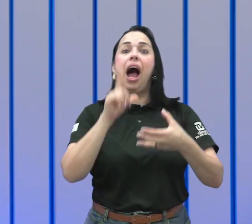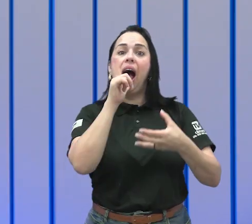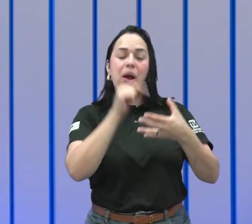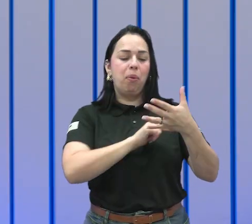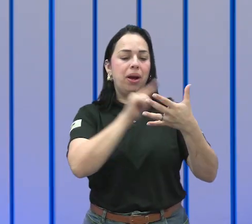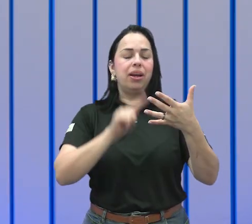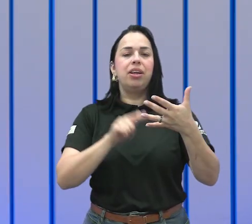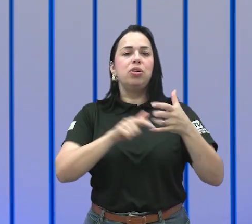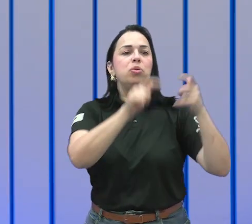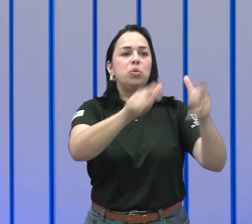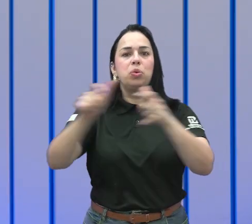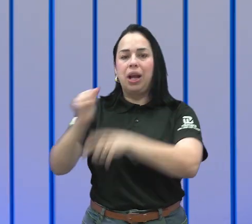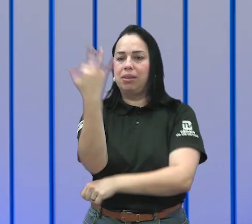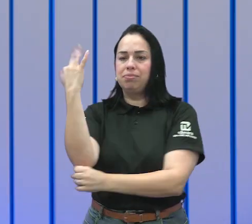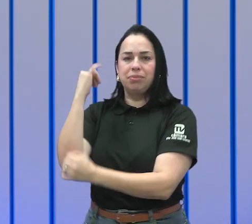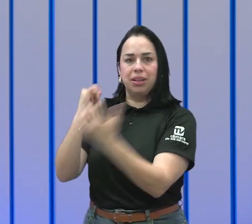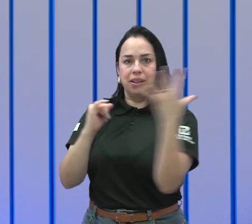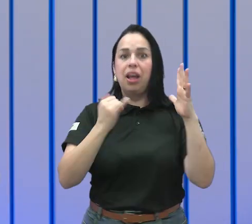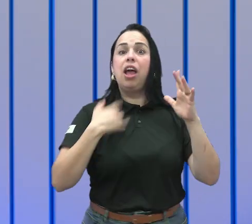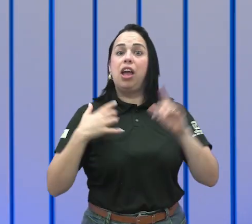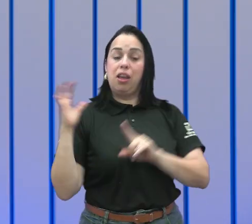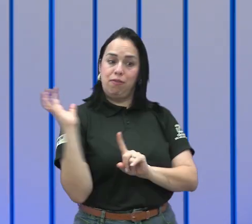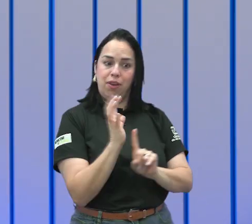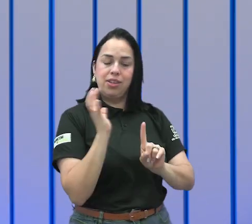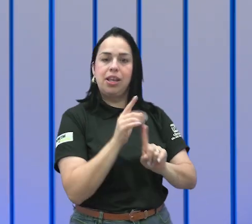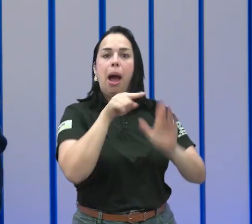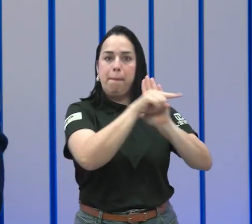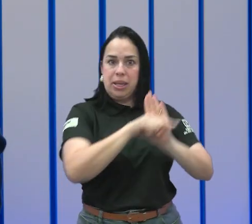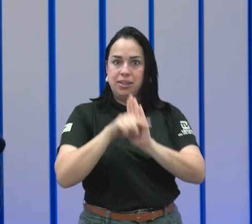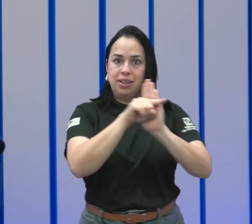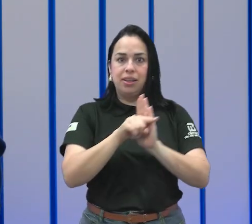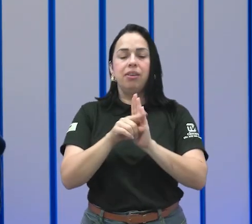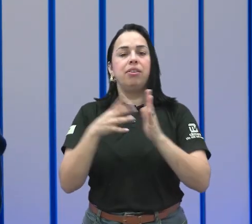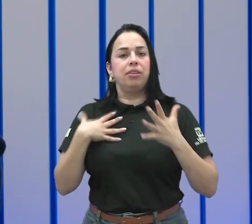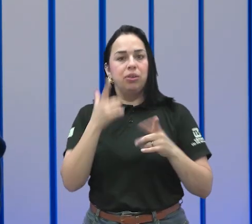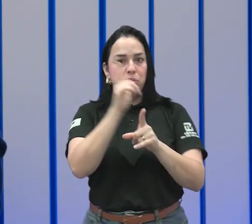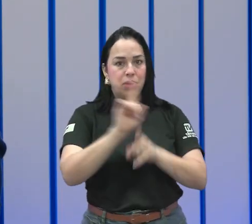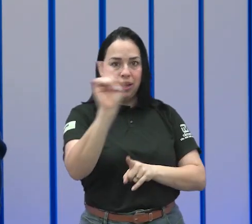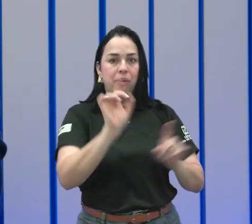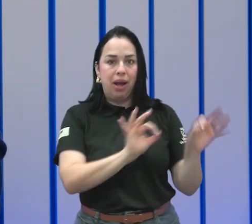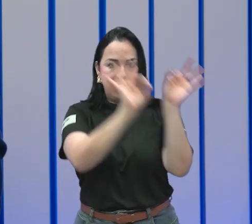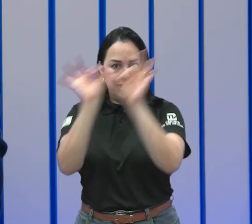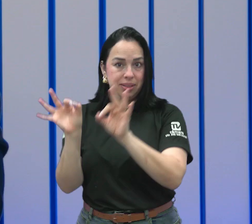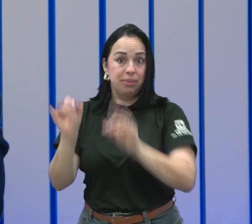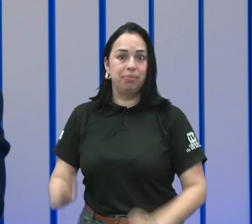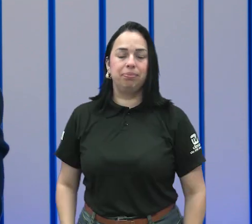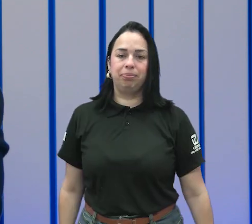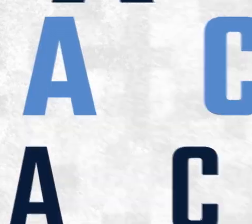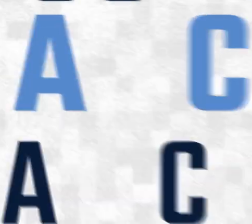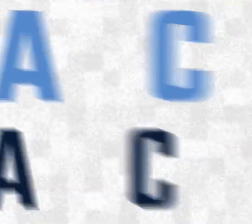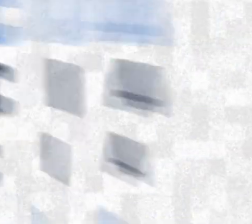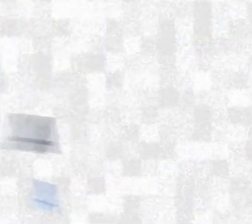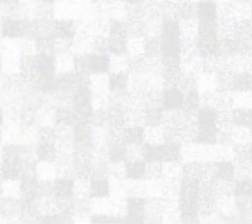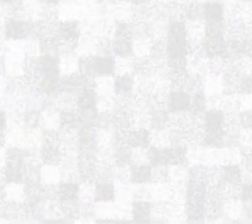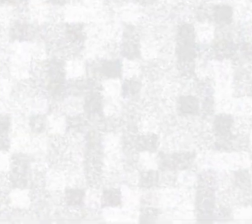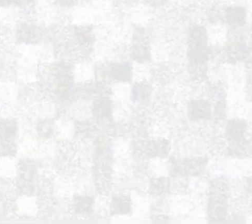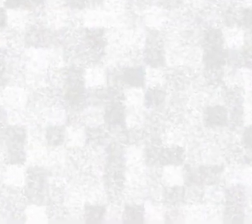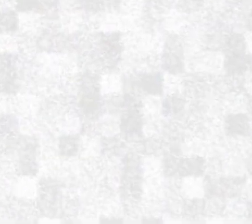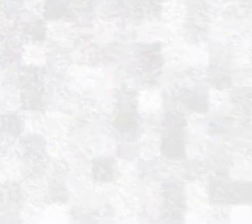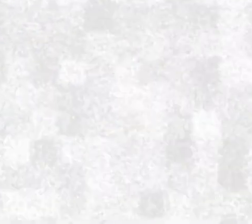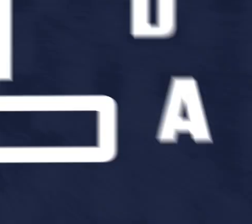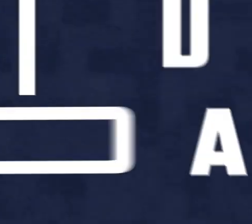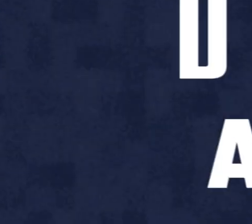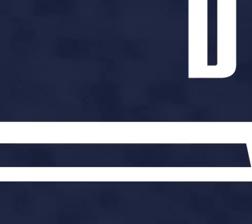água tratada e áreas verdes impactam o IDH. Fique com a gente, o Sobre Política está começando.